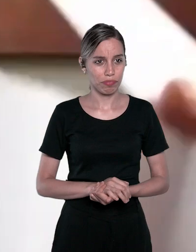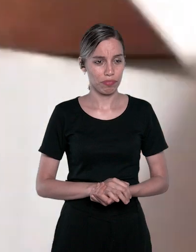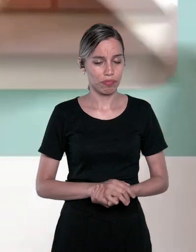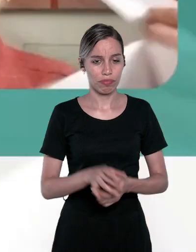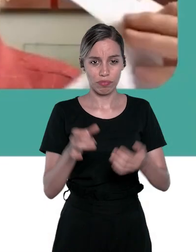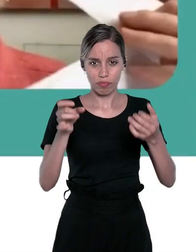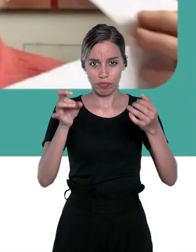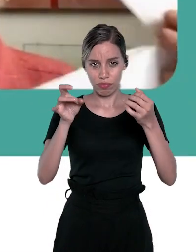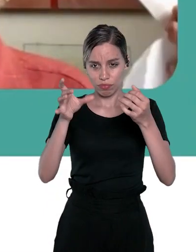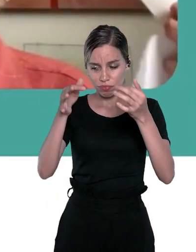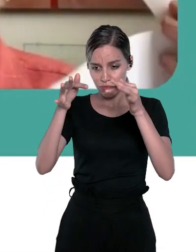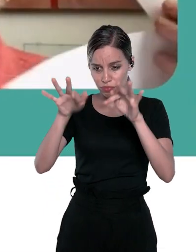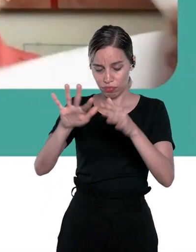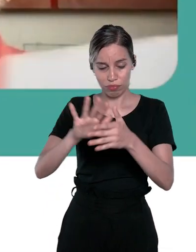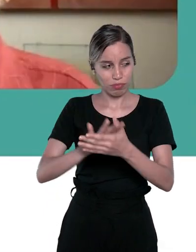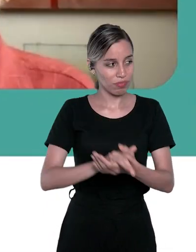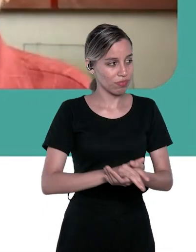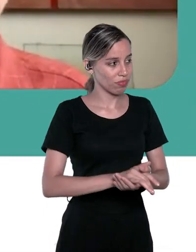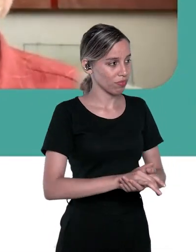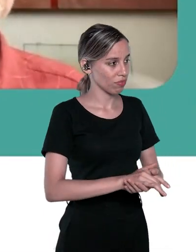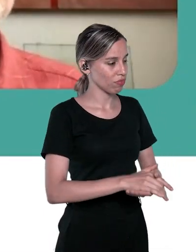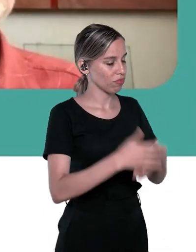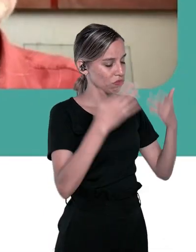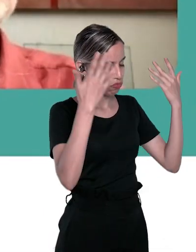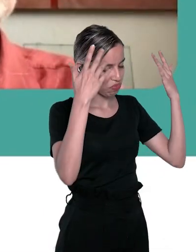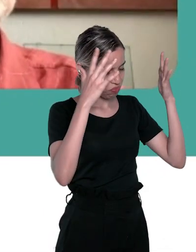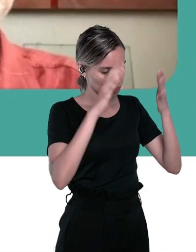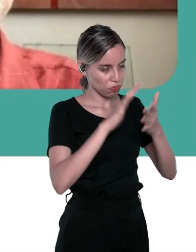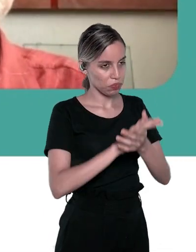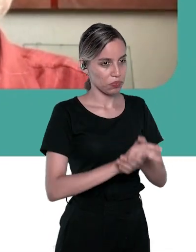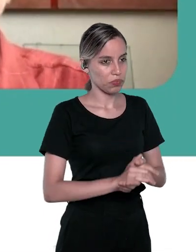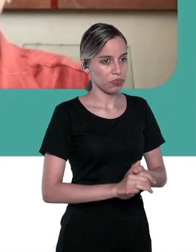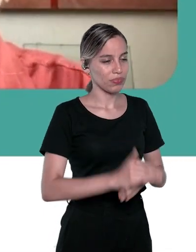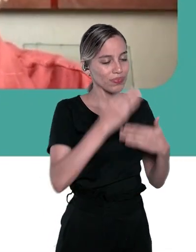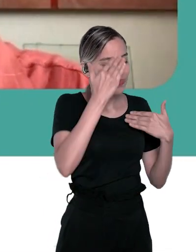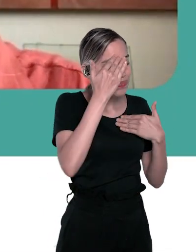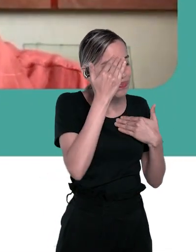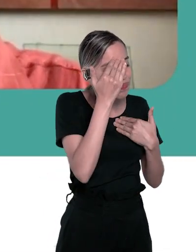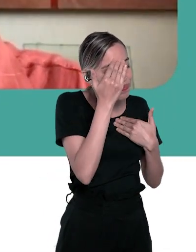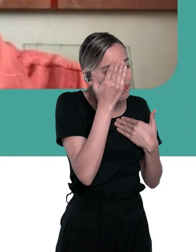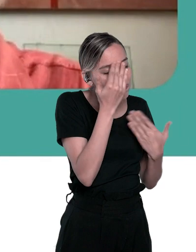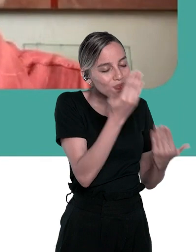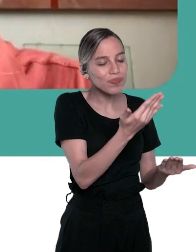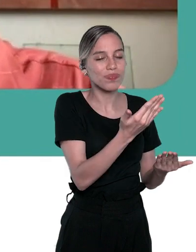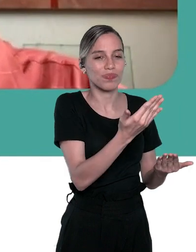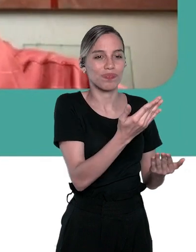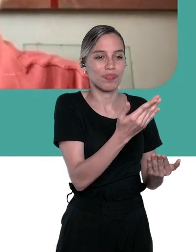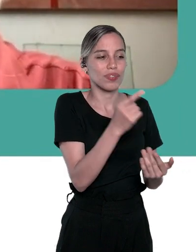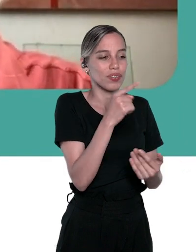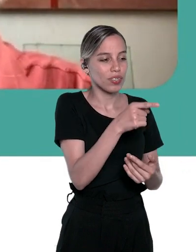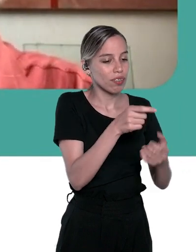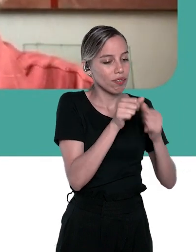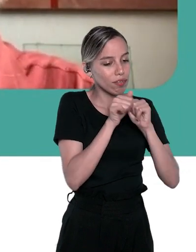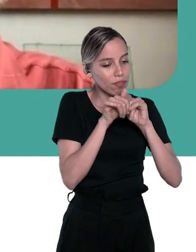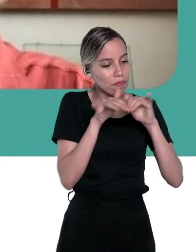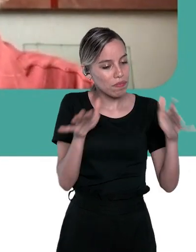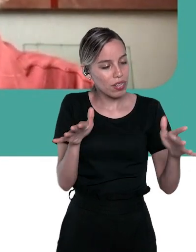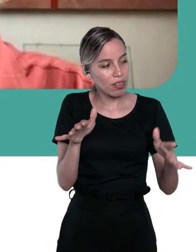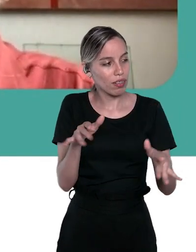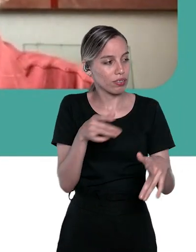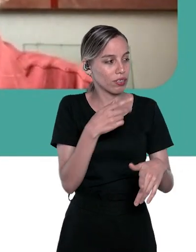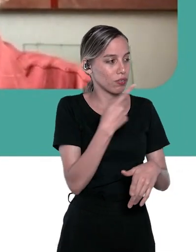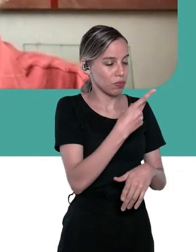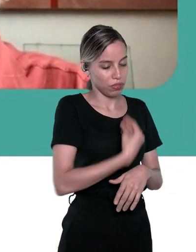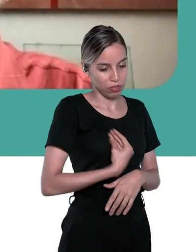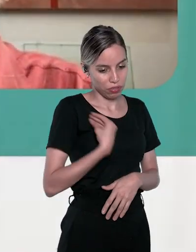É isso aí. Muito bom. Regis Gonçalves, muito grata por você